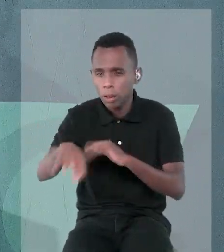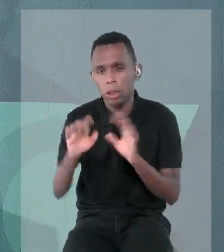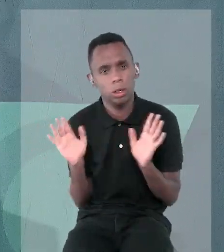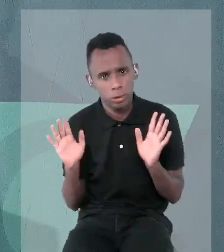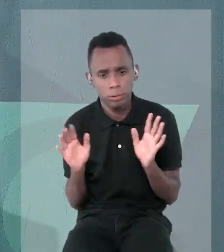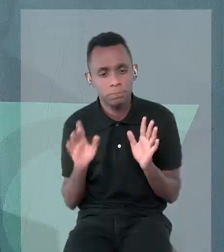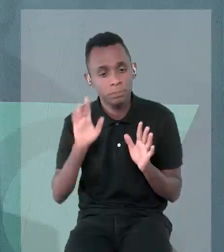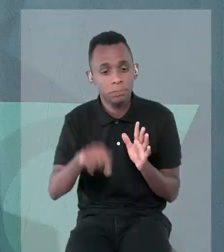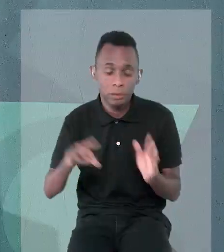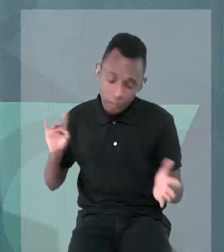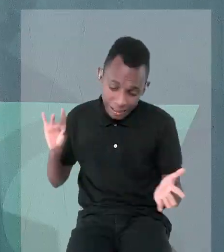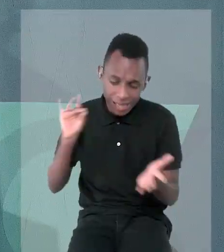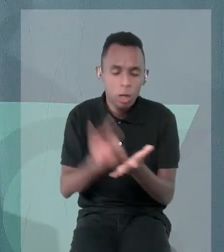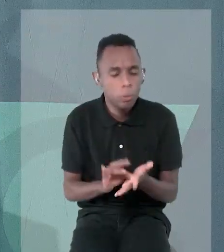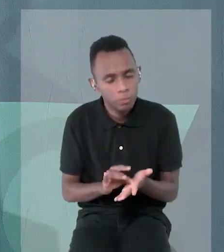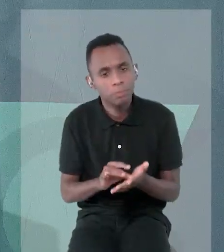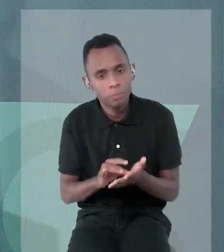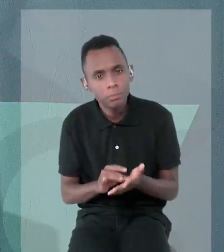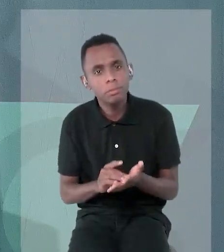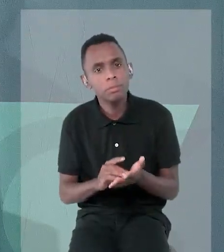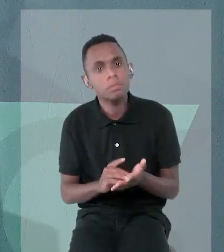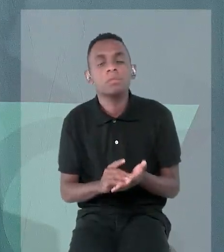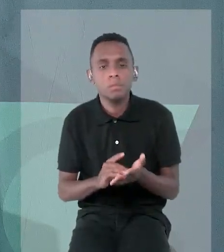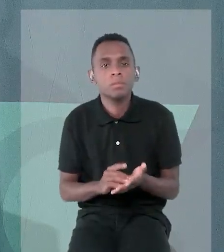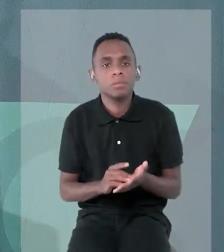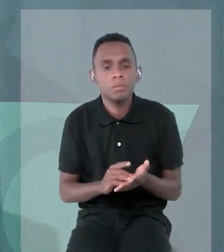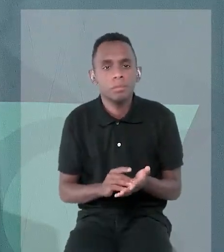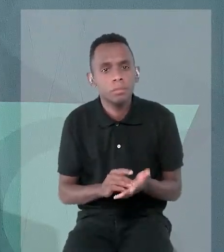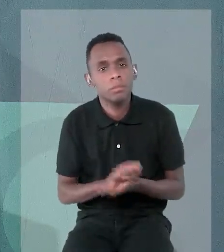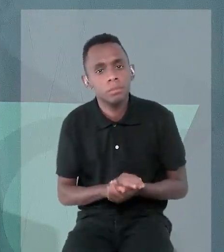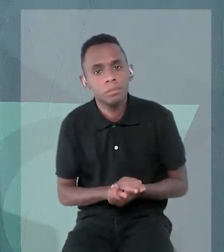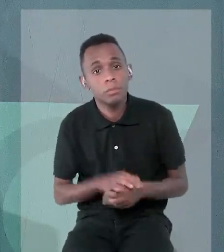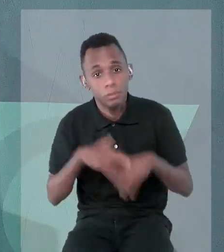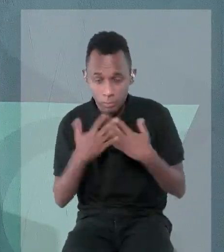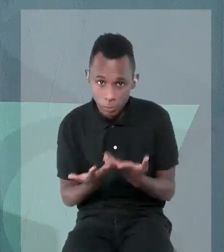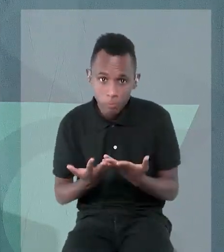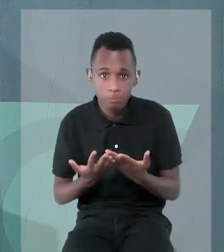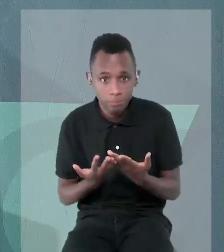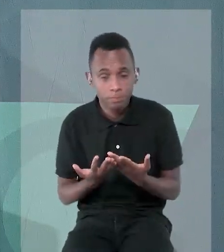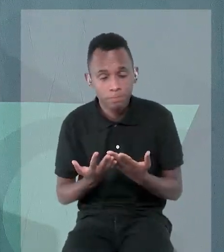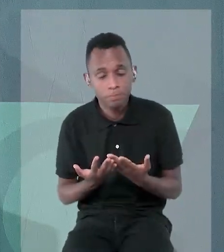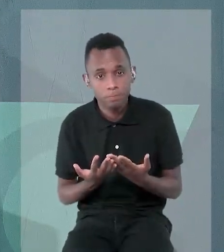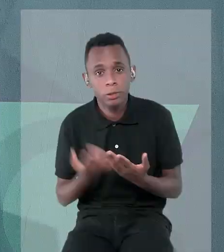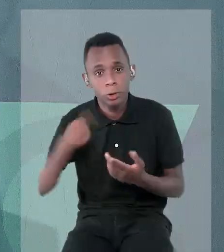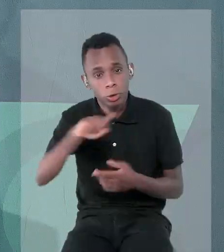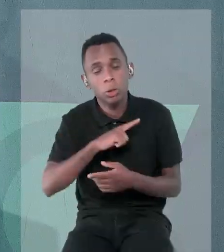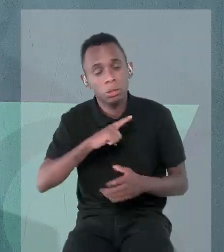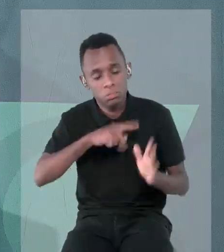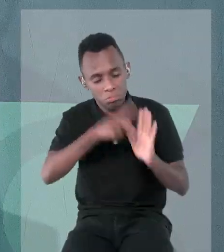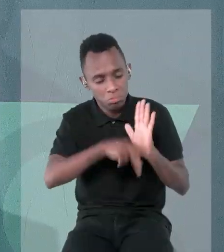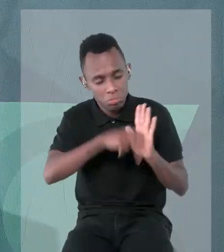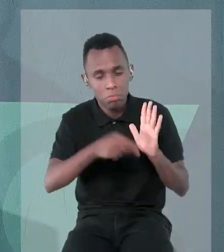olhar real, com uma legitimidade total. Né? Então, nós temos esse